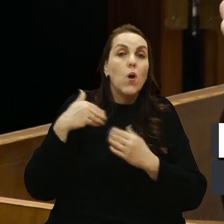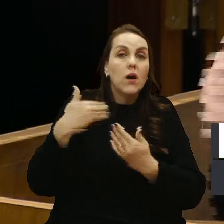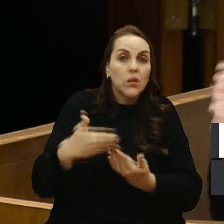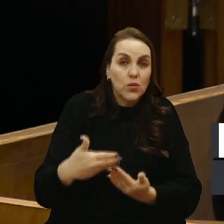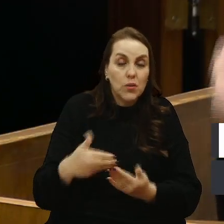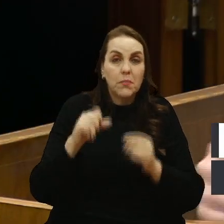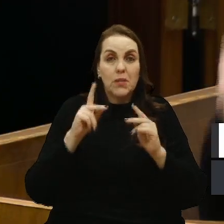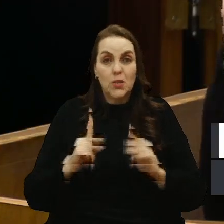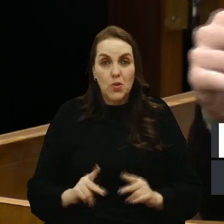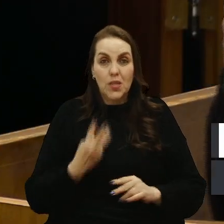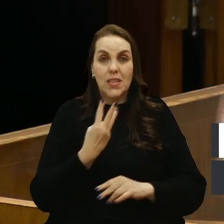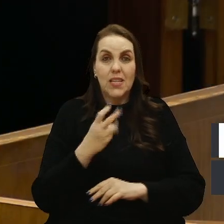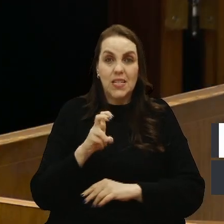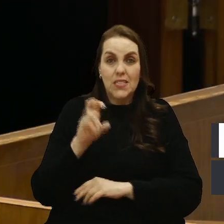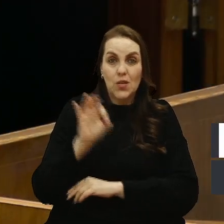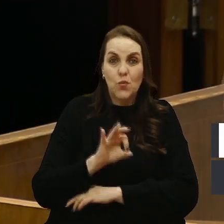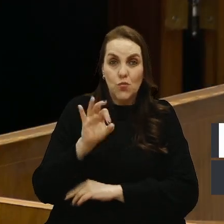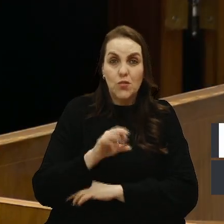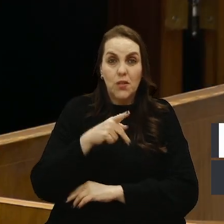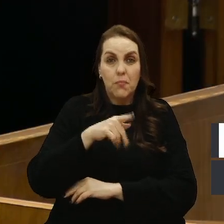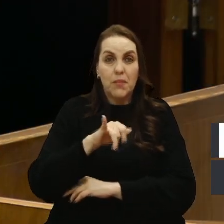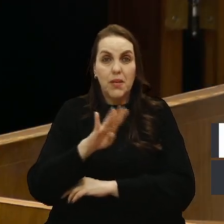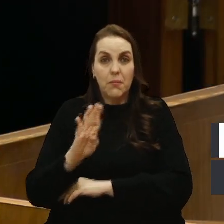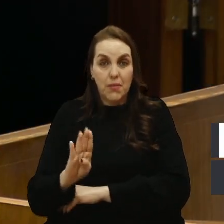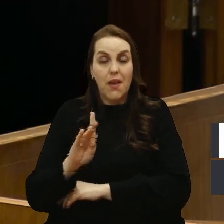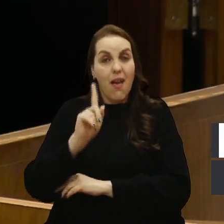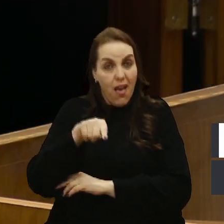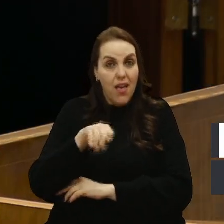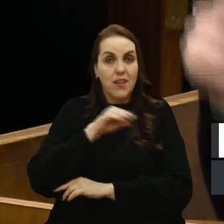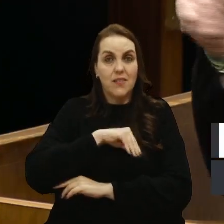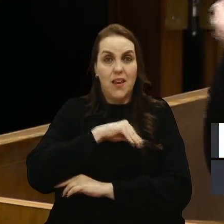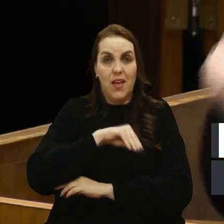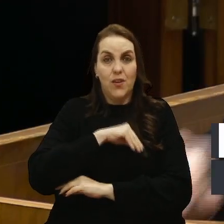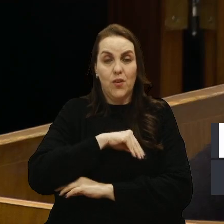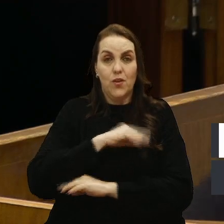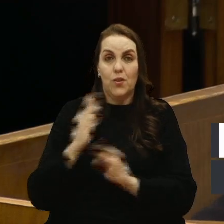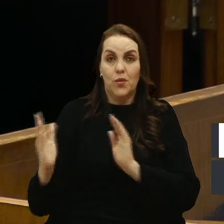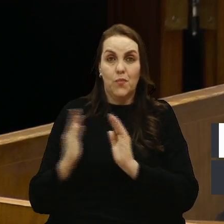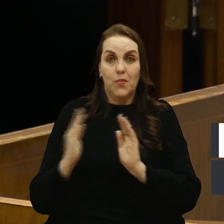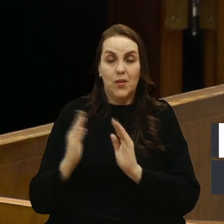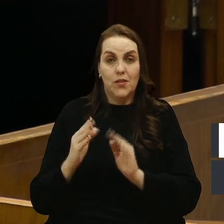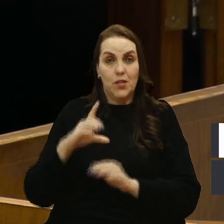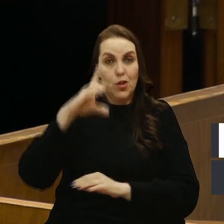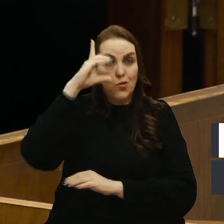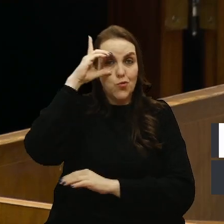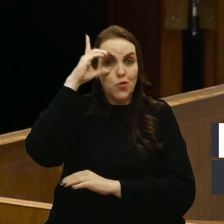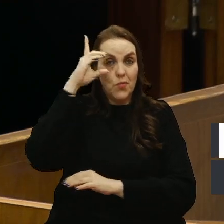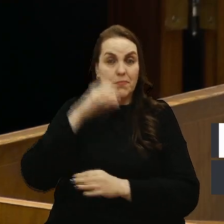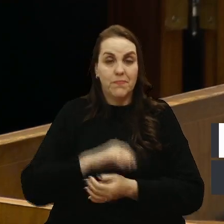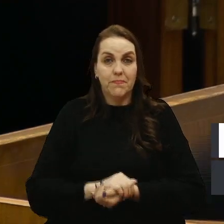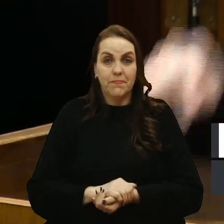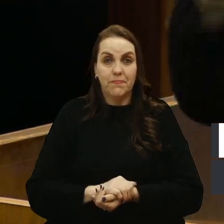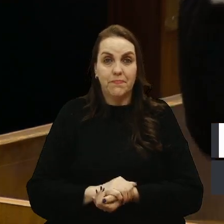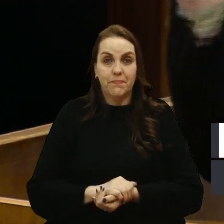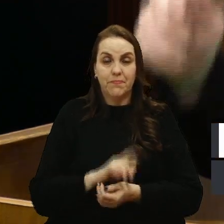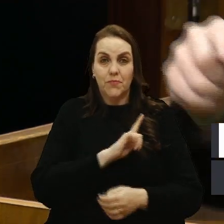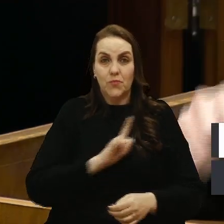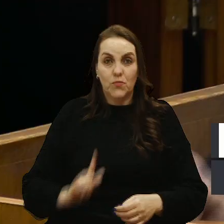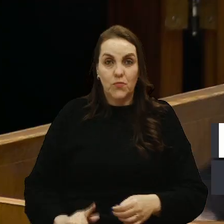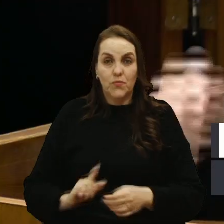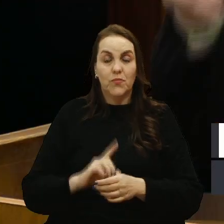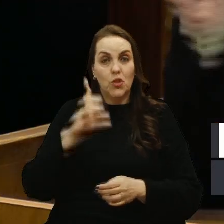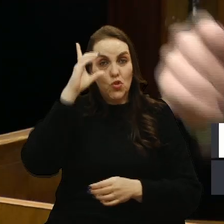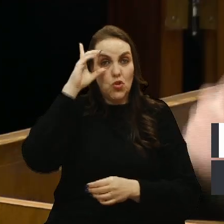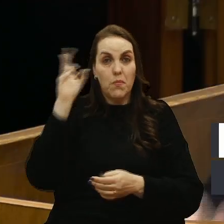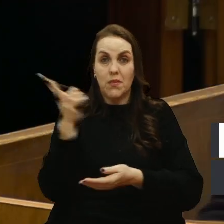que 35% do nosso PIB era salário? Na época do governo Dilma. Dilma foi